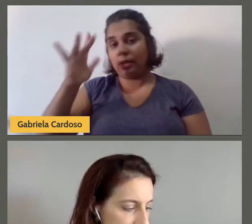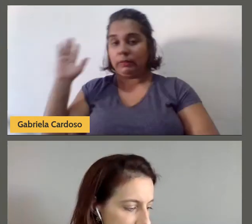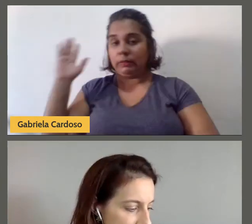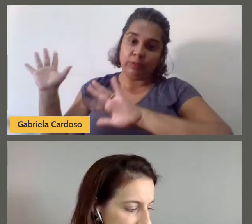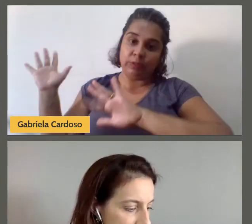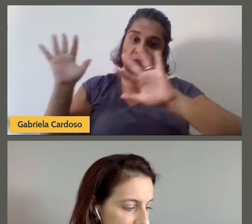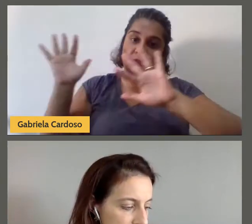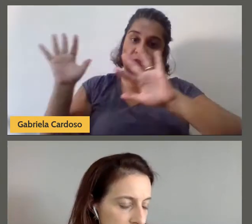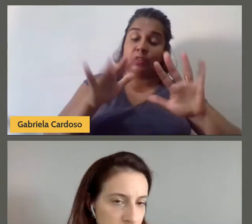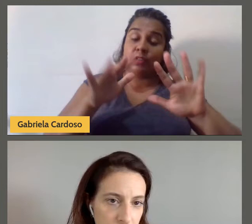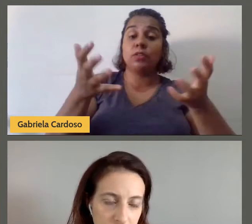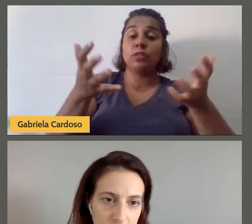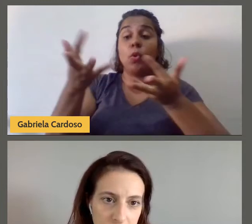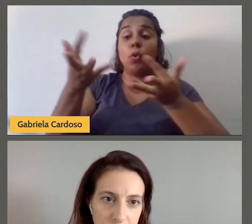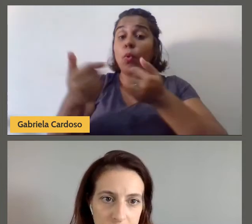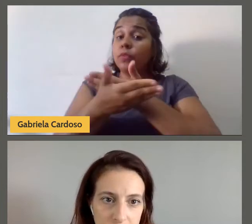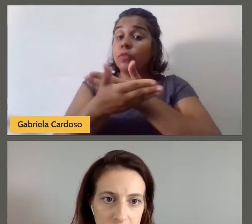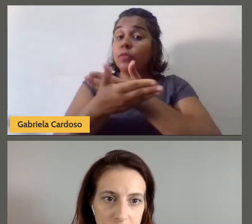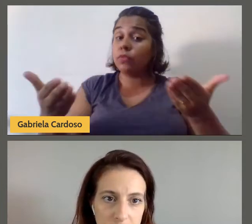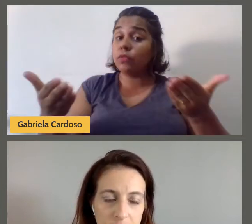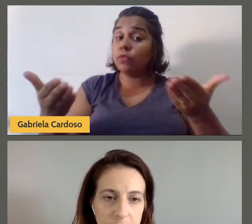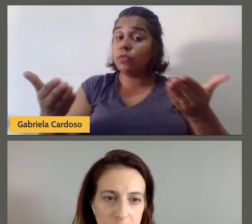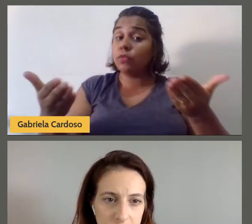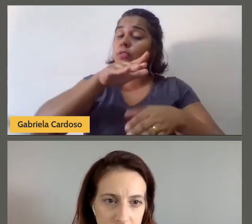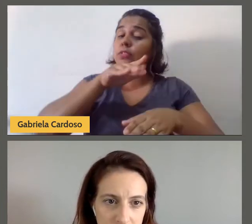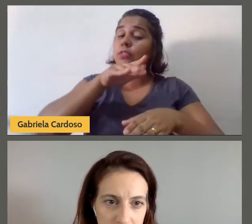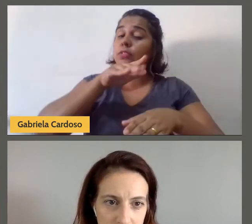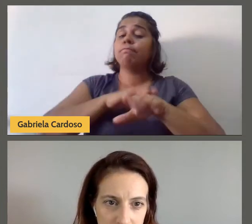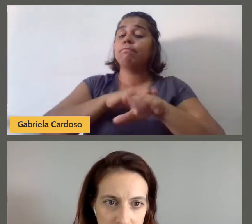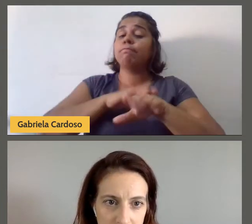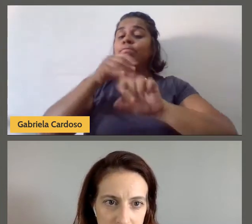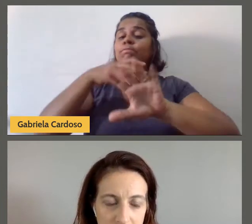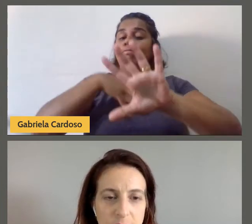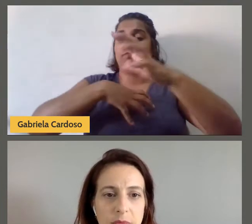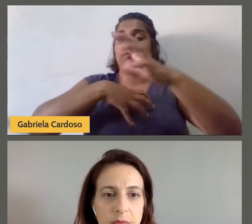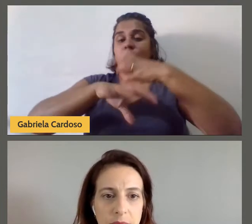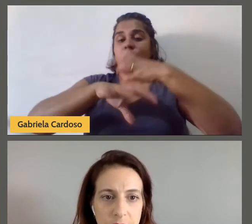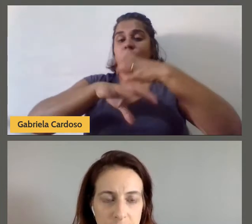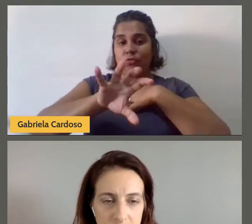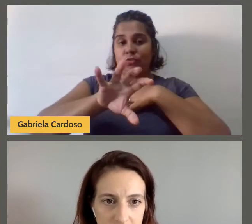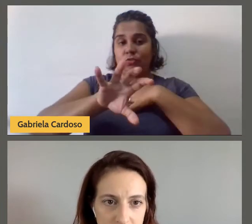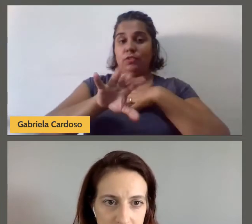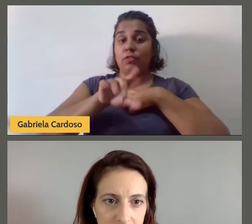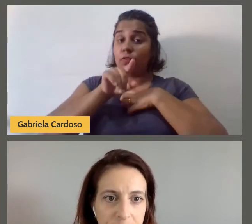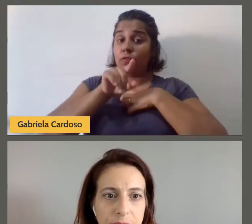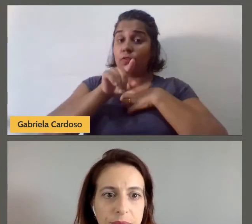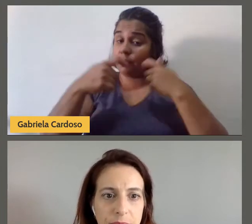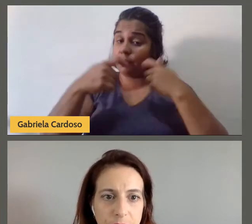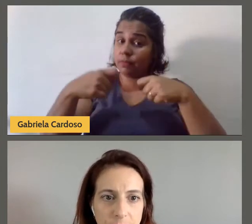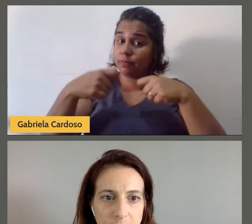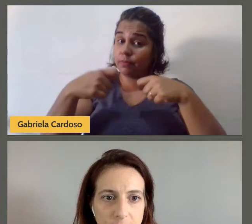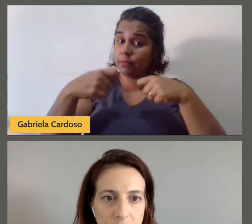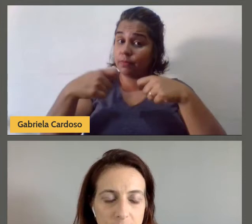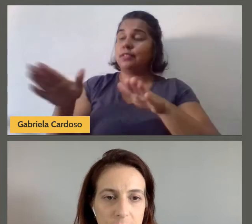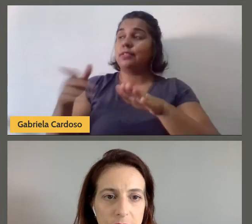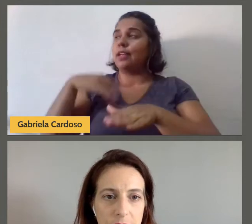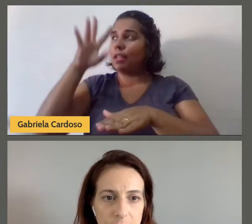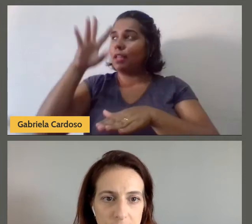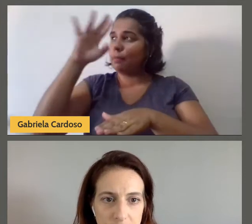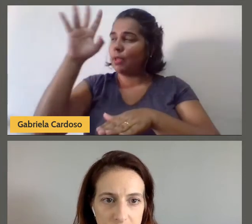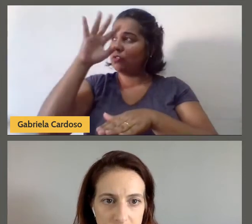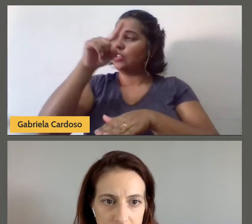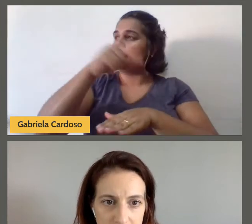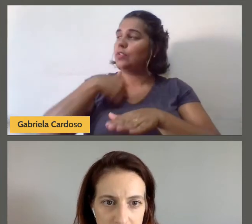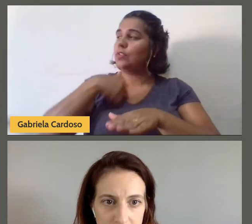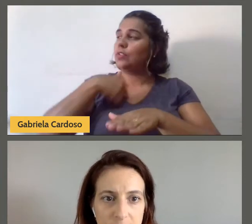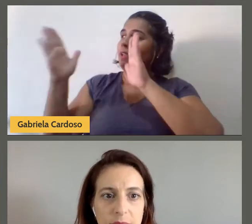nos vendo aqui, fazer um exercício de empatia, então você tem que deixar a sua casa, você tem que deixar os seus móveis, você tem que pegar a sua família, sair com